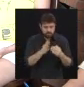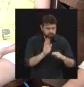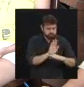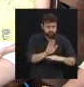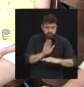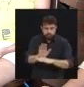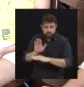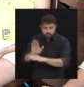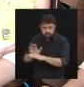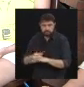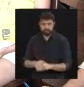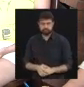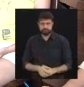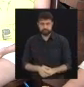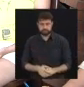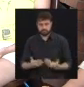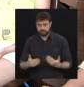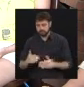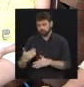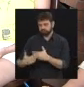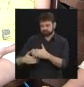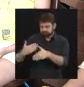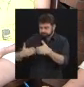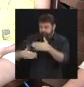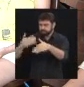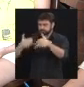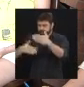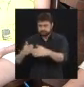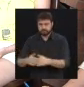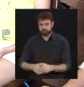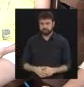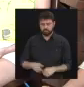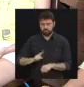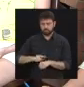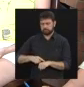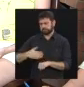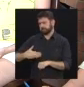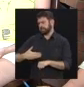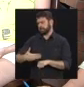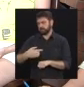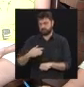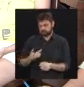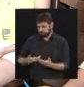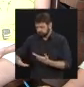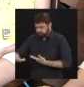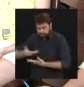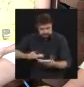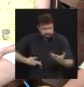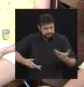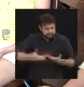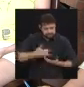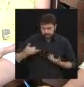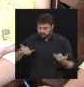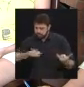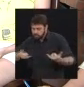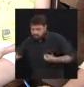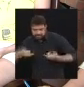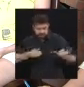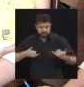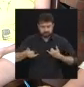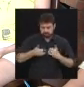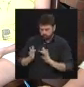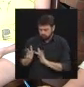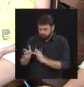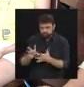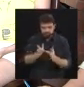né. Enfim, foi algo que foi crescendo com o tempo, né. Essa troca de informação,